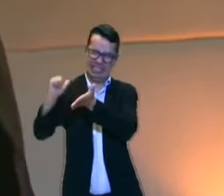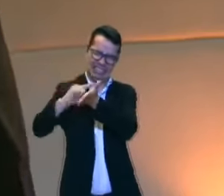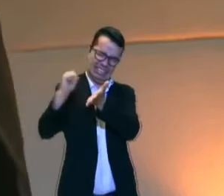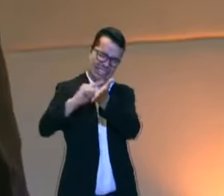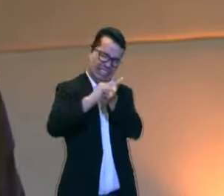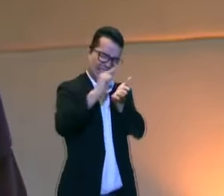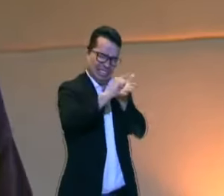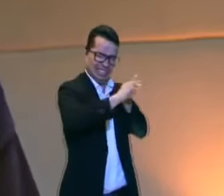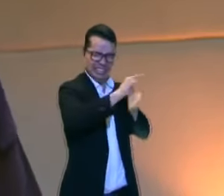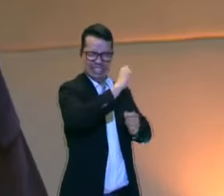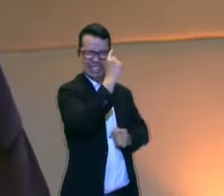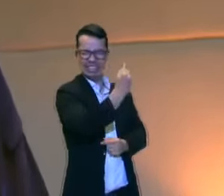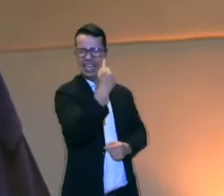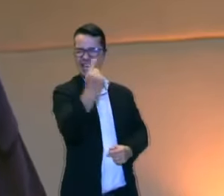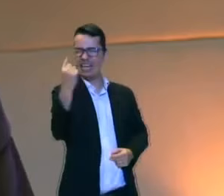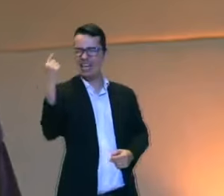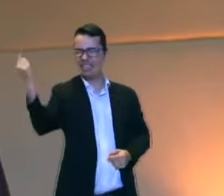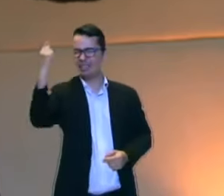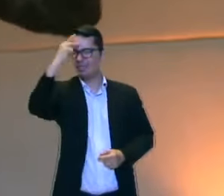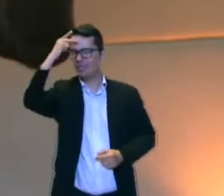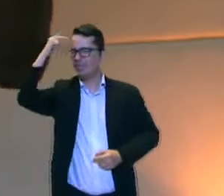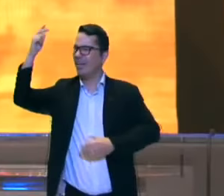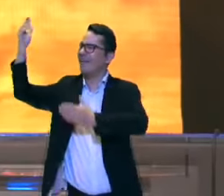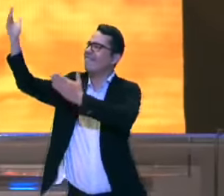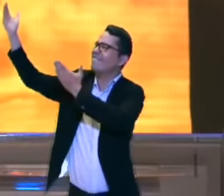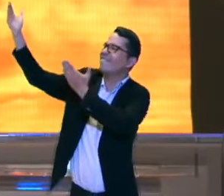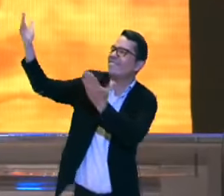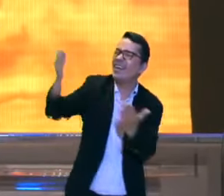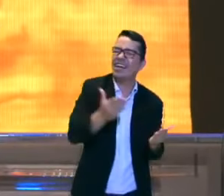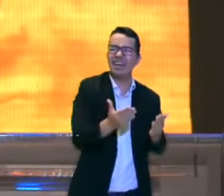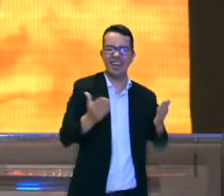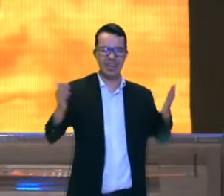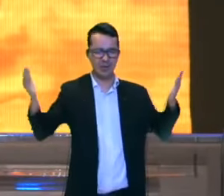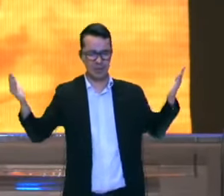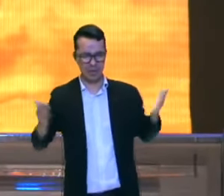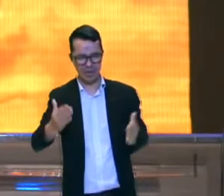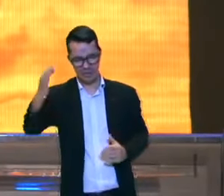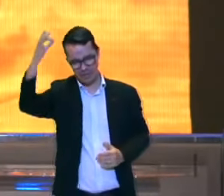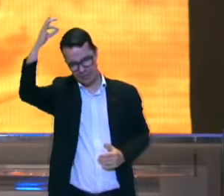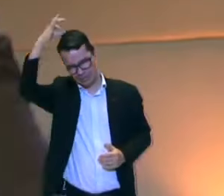e declaramos pela fé. Vem e arranca, Pai.